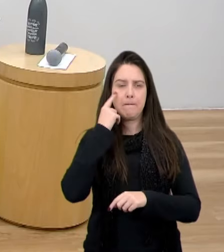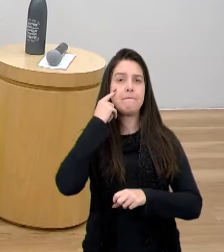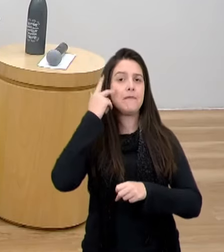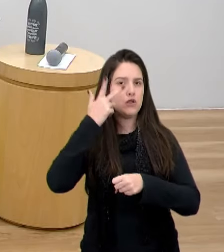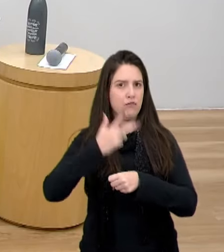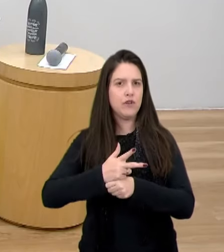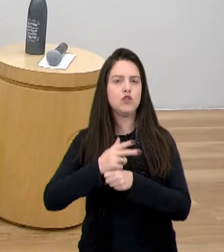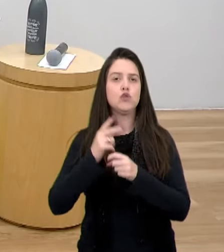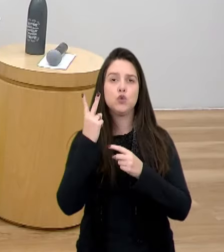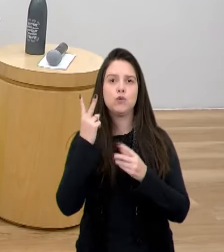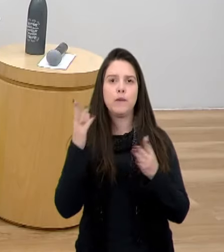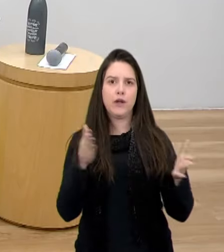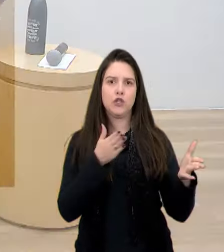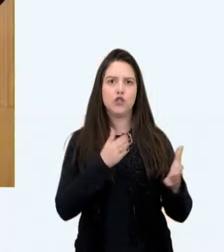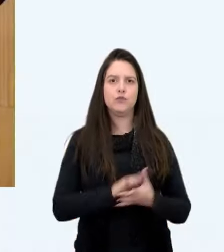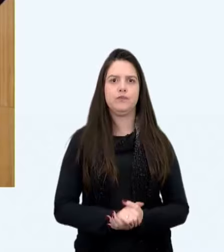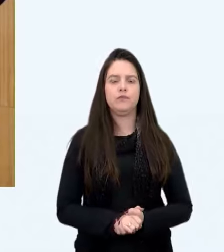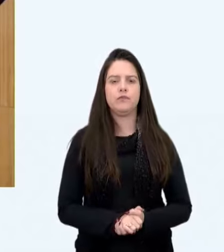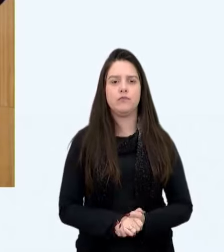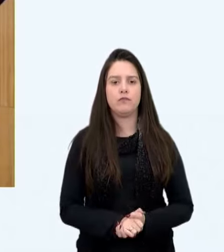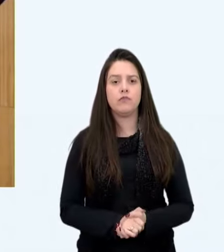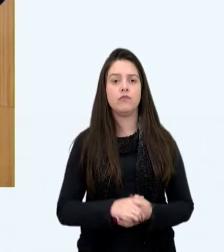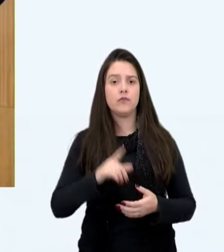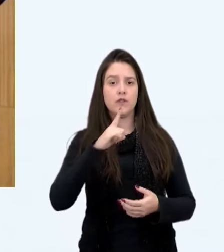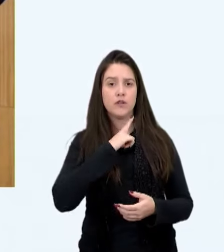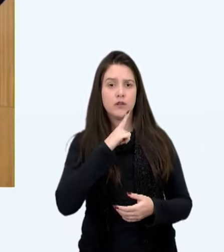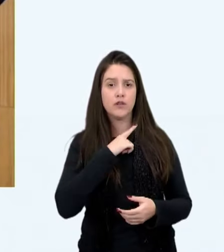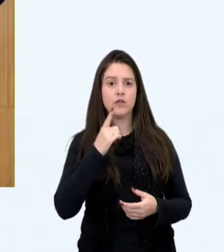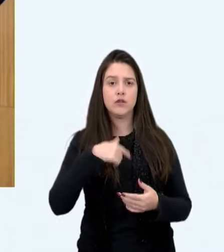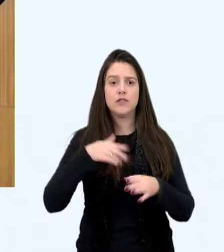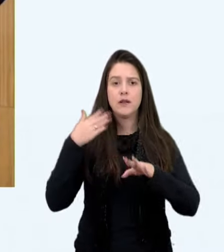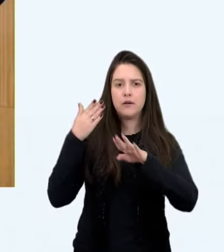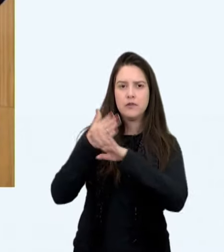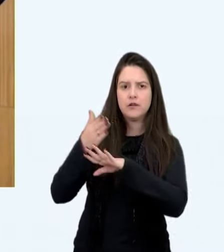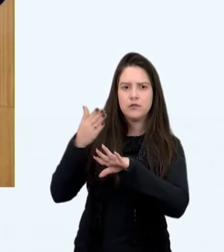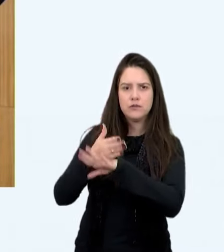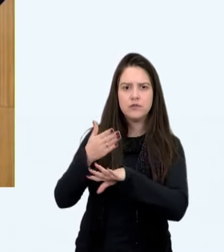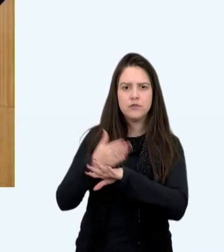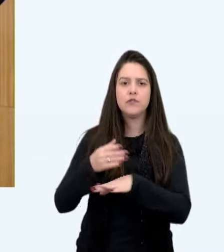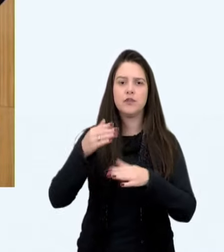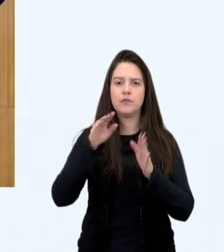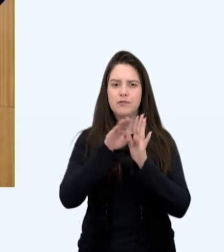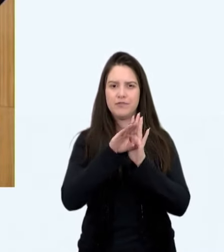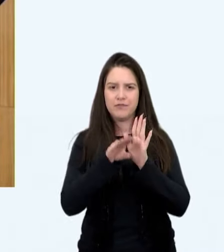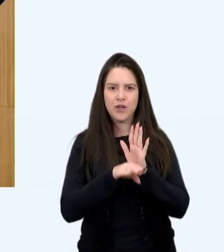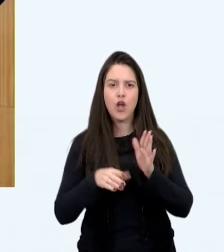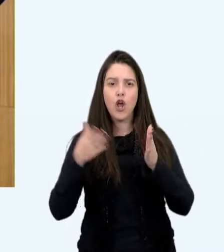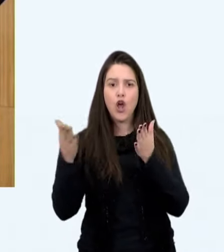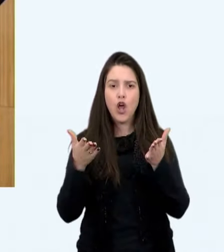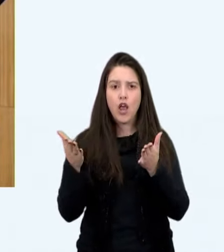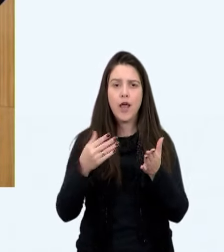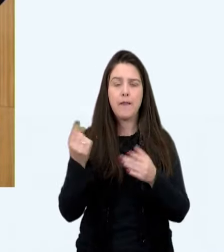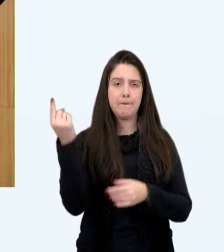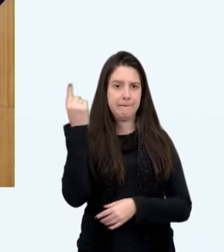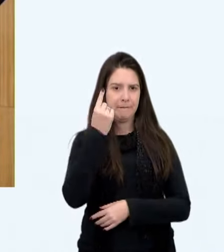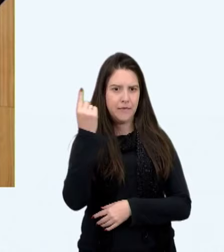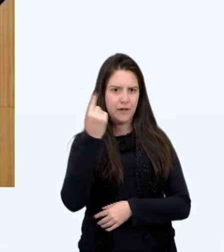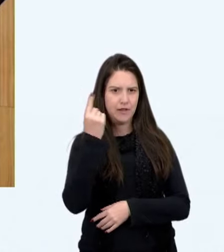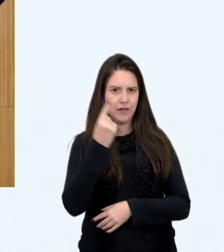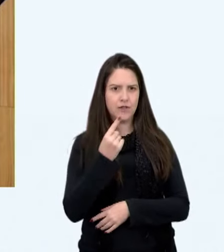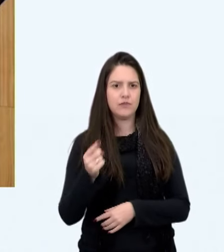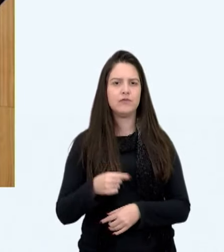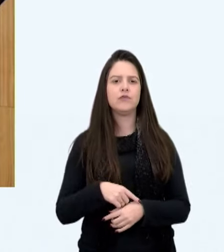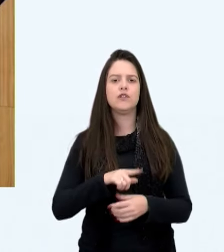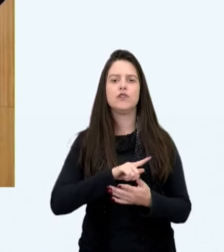segunda parte do vídeo. Temos muitas participações neste programa, então vamos começar logo com a primeira. É do